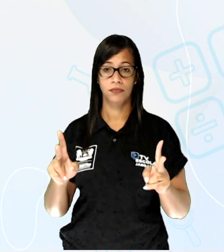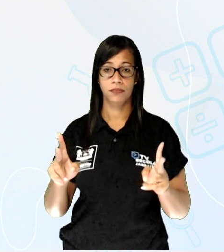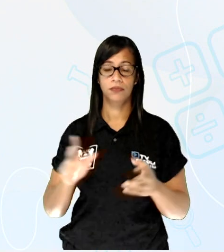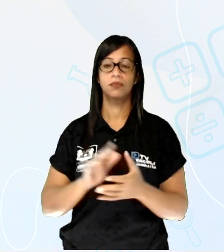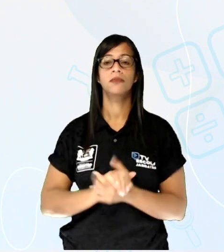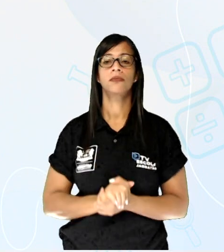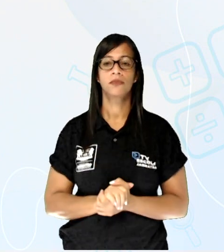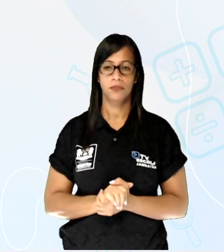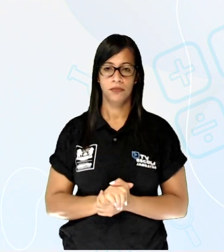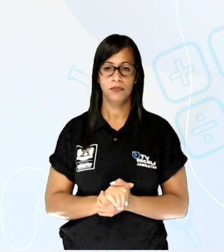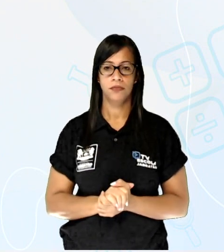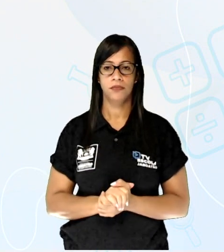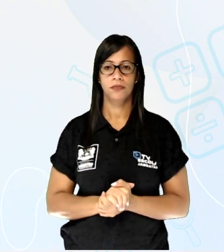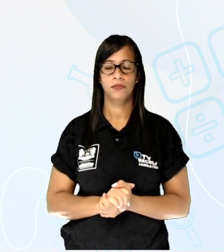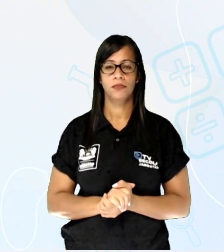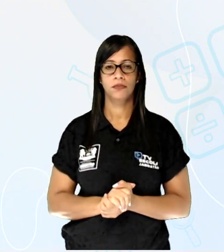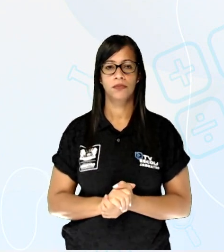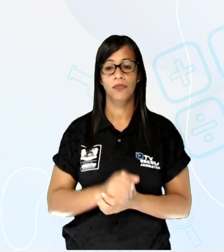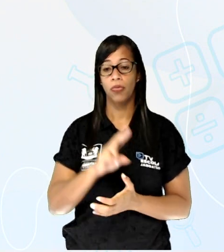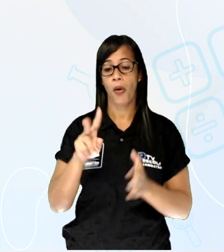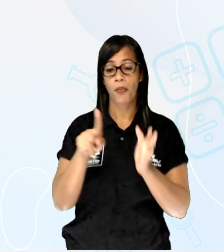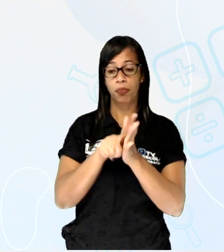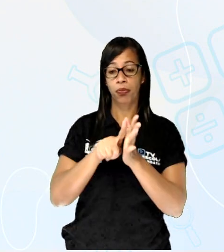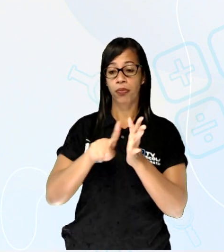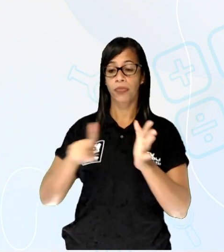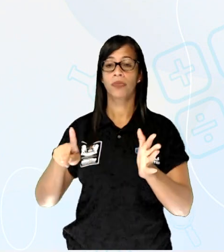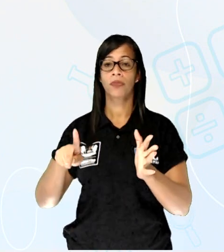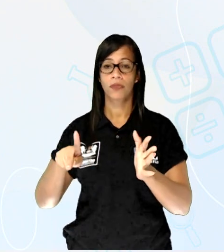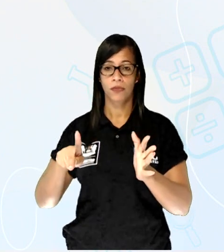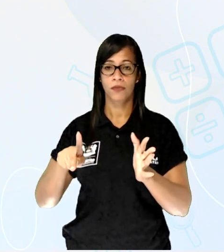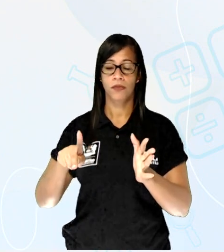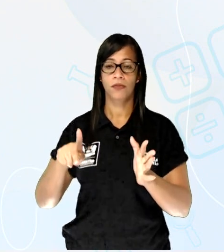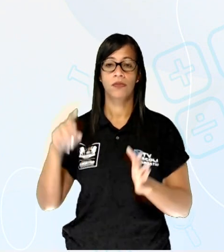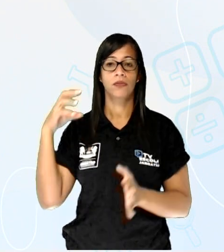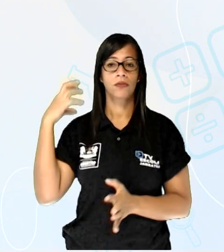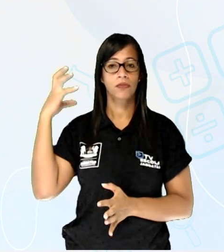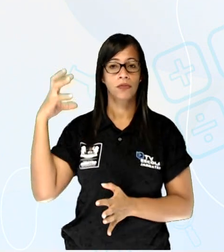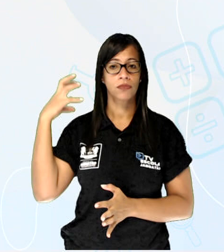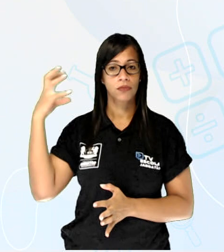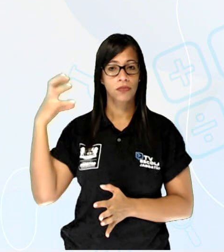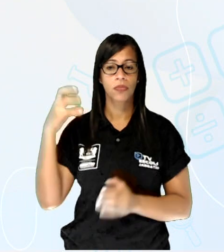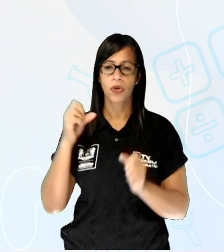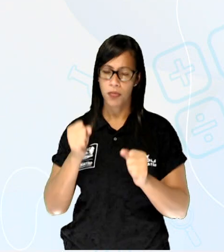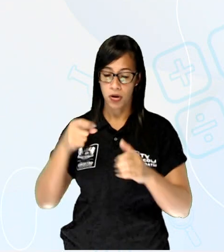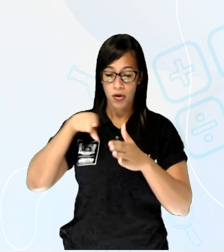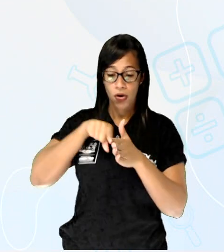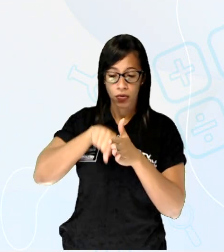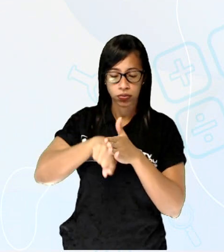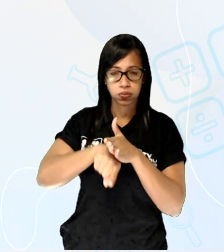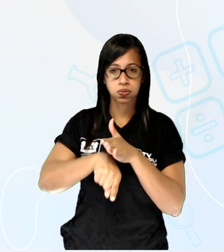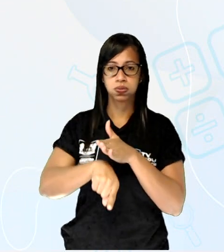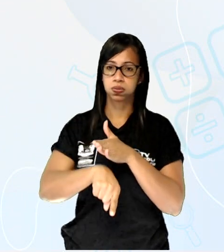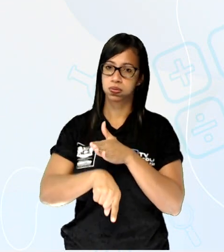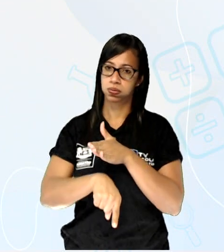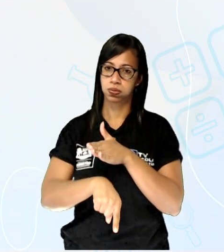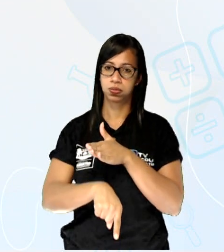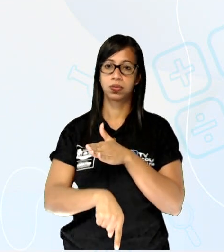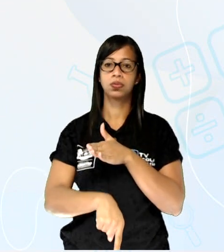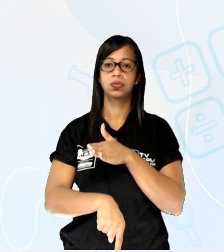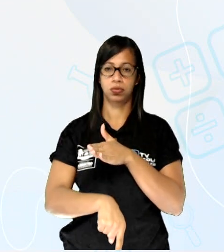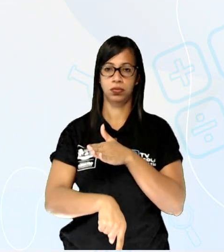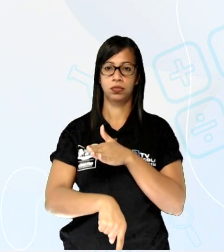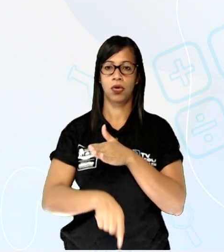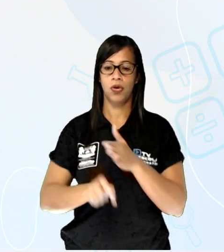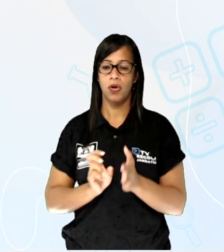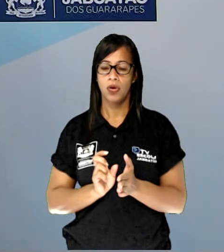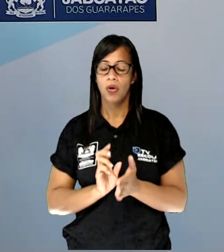propriedades do som, tá? As propriedades do som podem ter intensidade, pode ter duração,